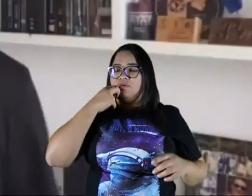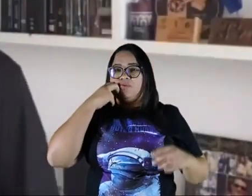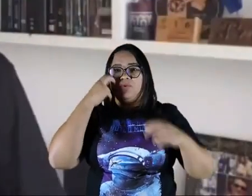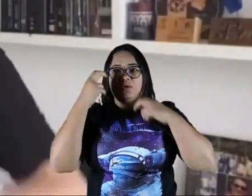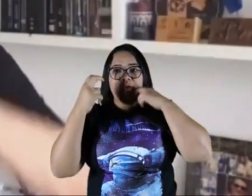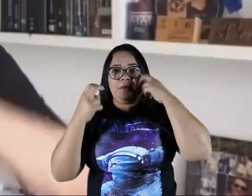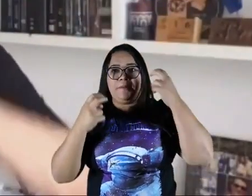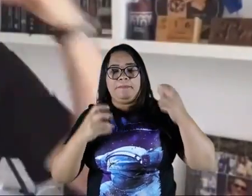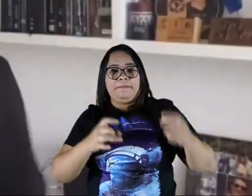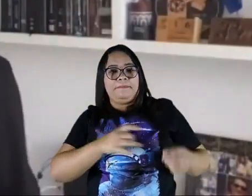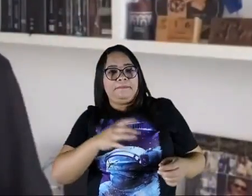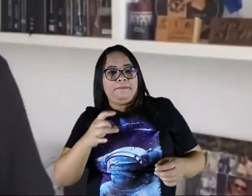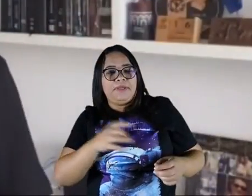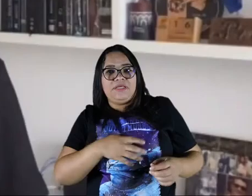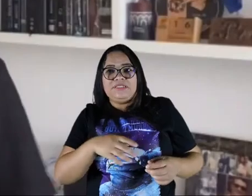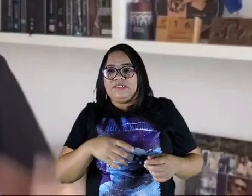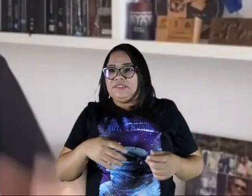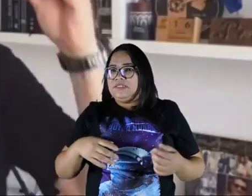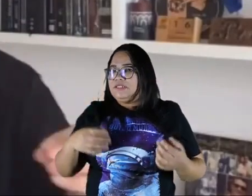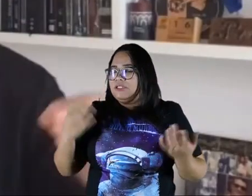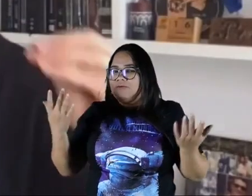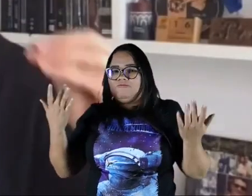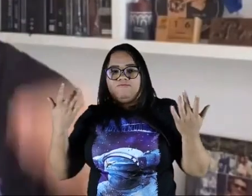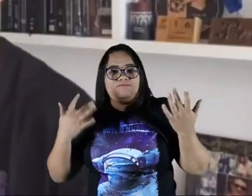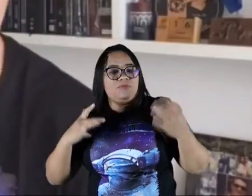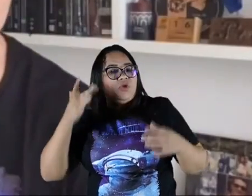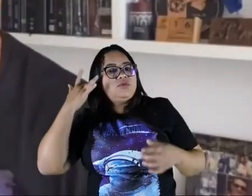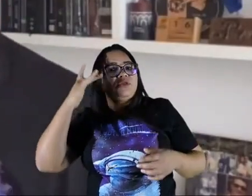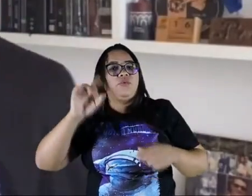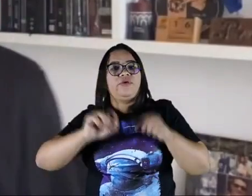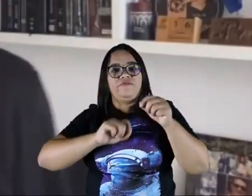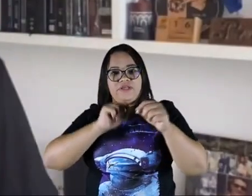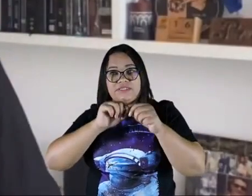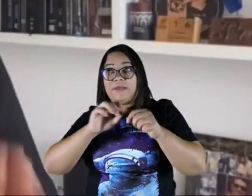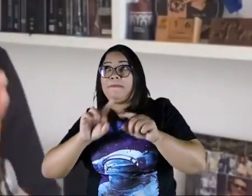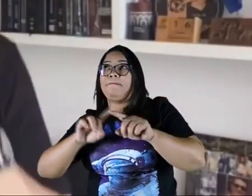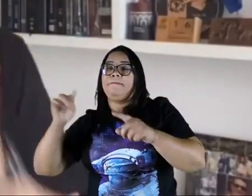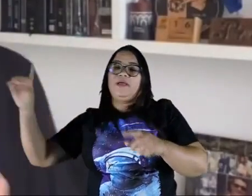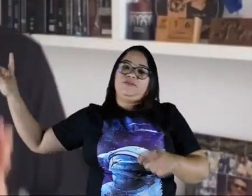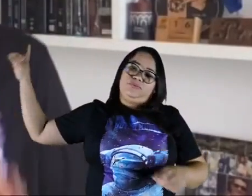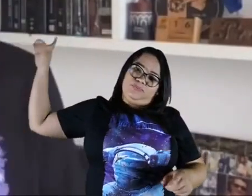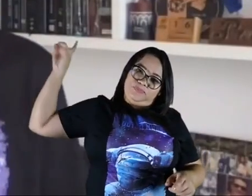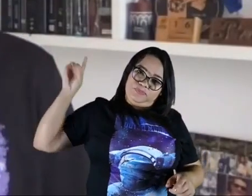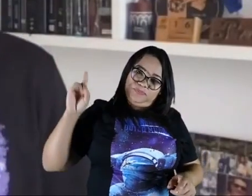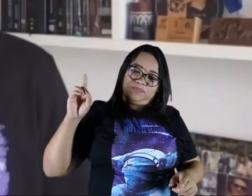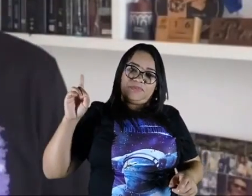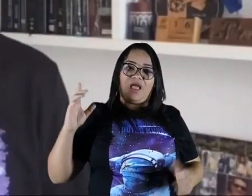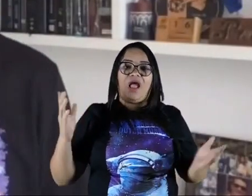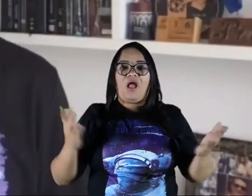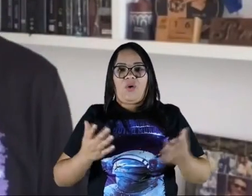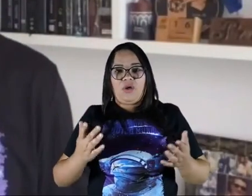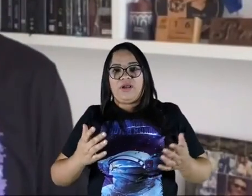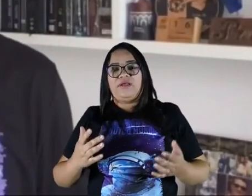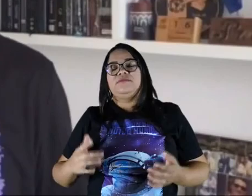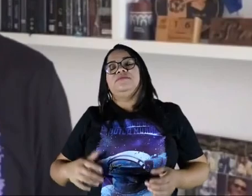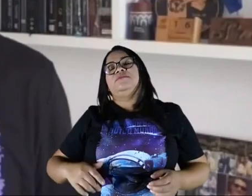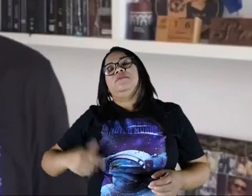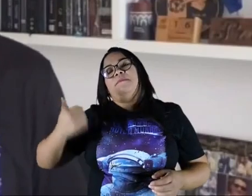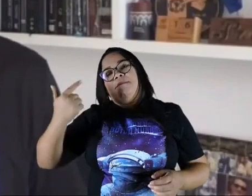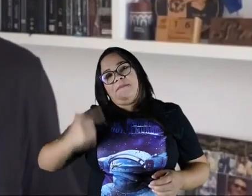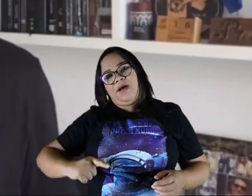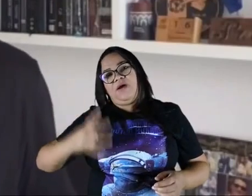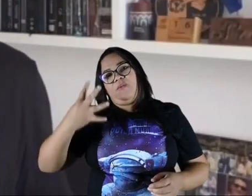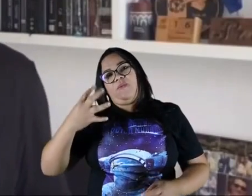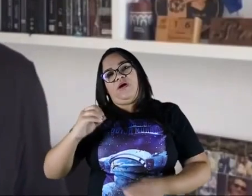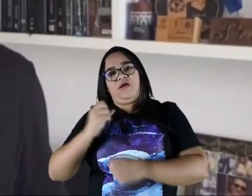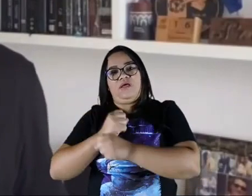ele se humilhava, ele não sabia o que fazer, mas Deus esteve com ele, e agora 40 anos, ele